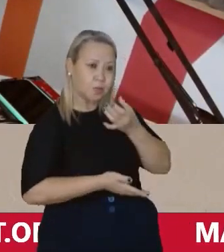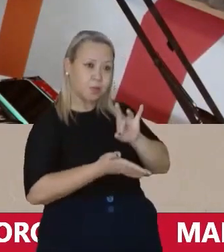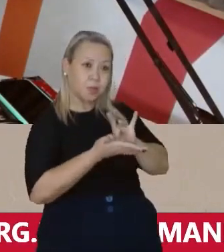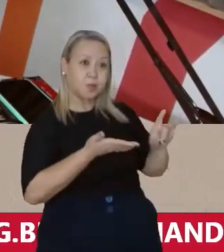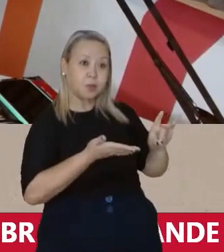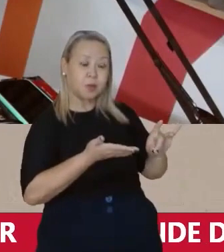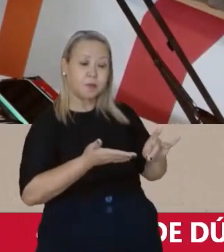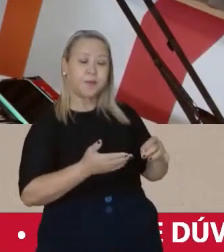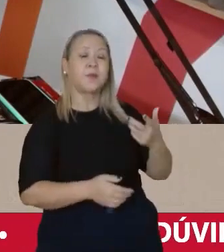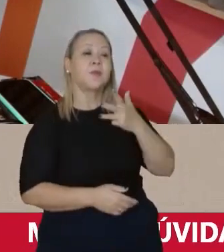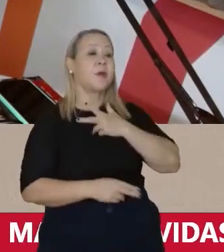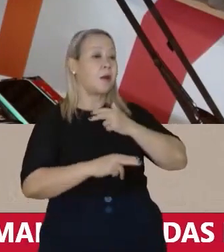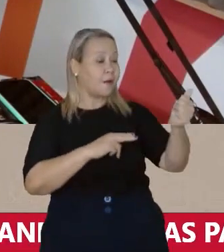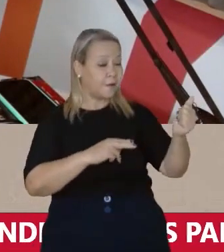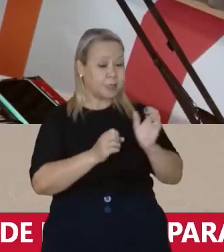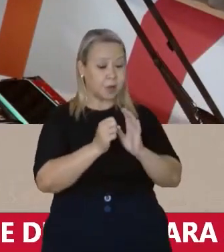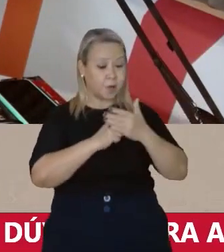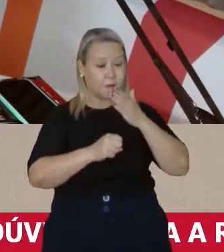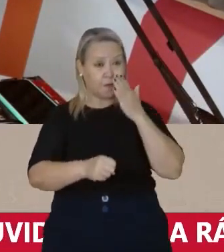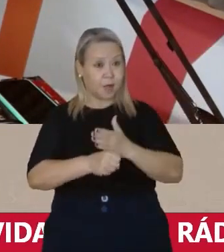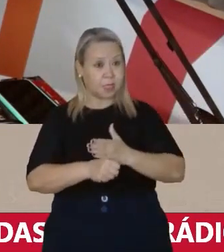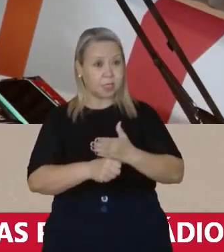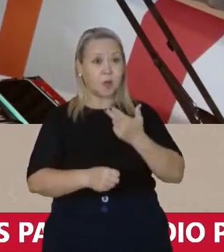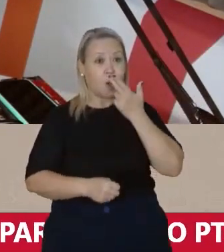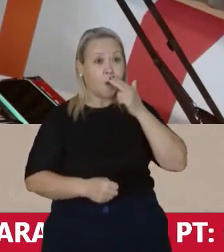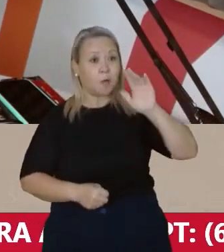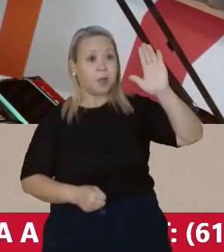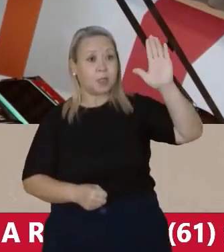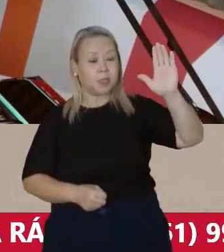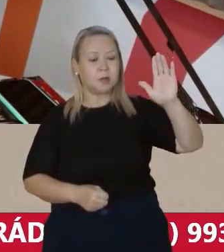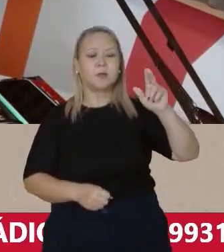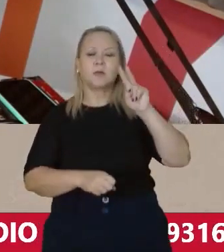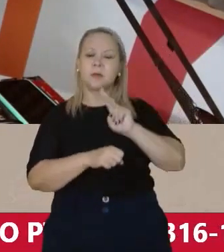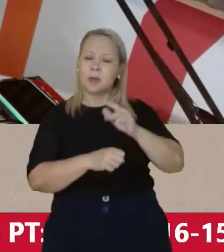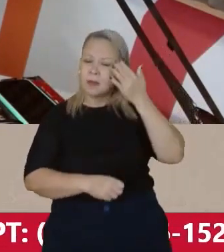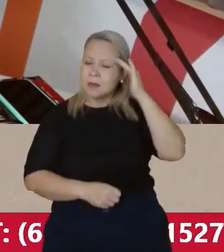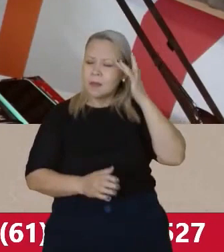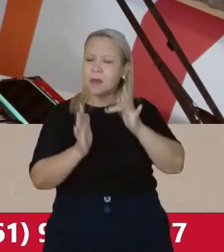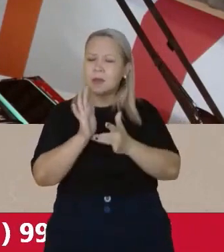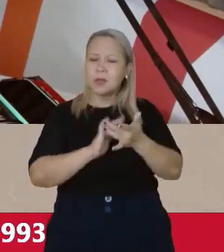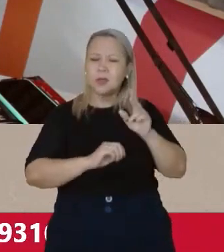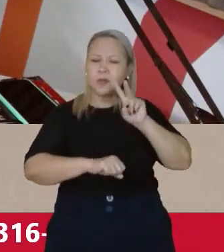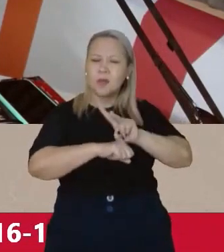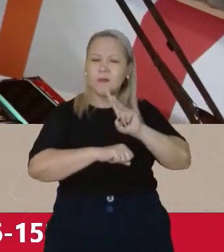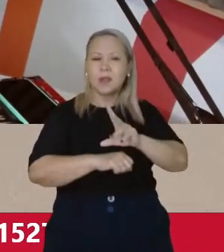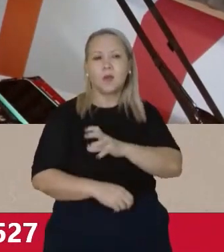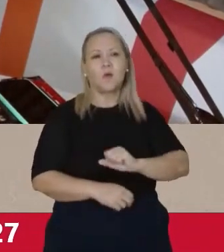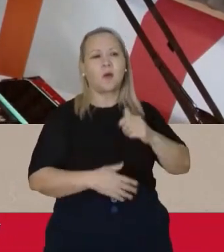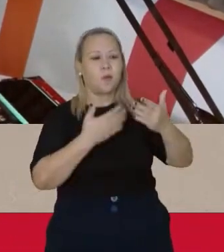o fascismo, vai vencer o nazismo e vai entender que Jesus defendeu o amor entre as pessoas e o respeito entre elas.